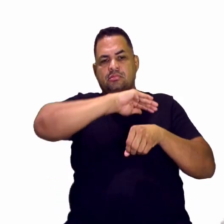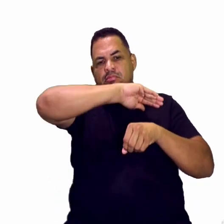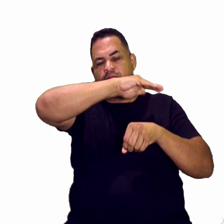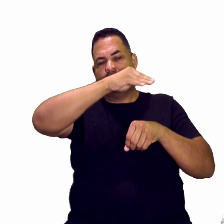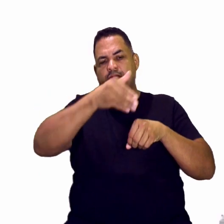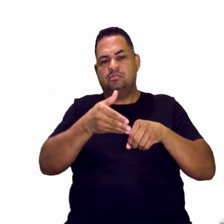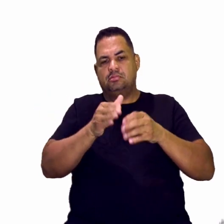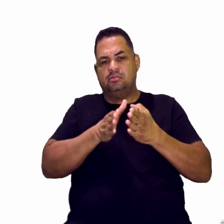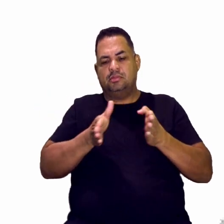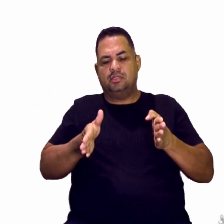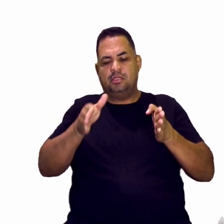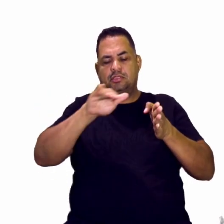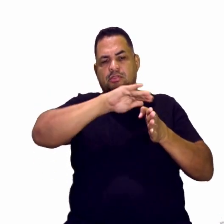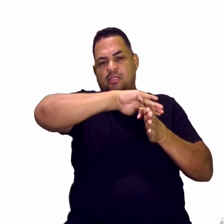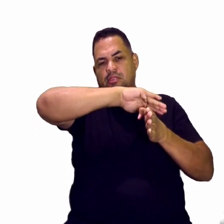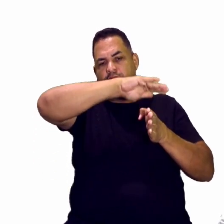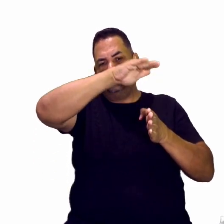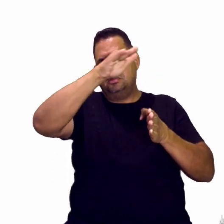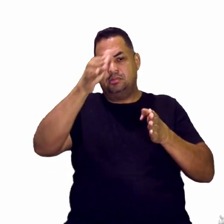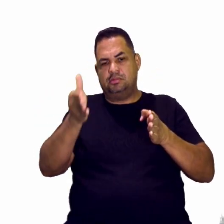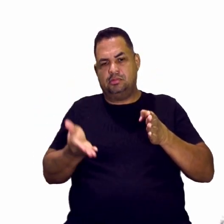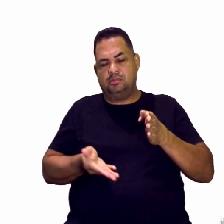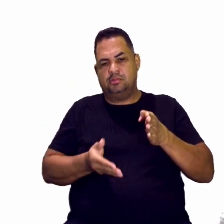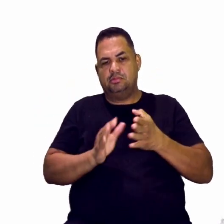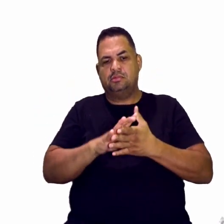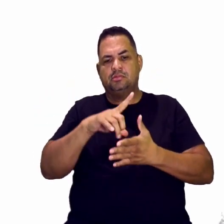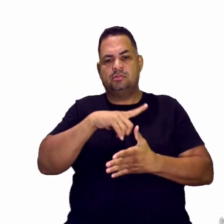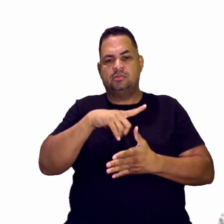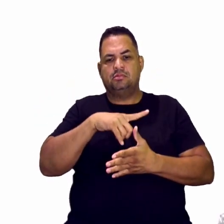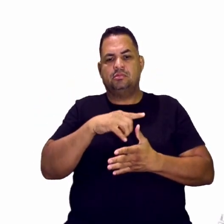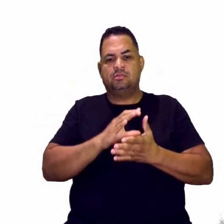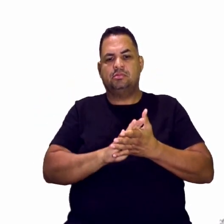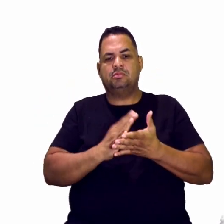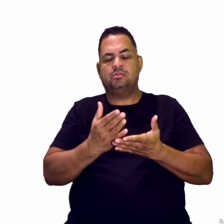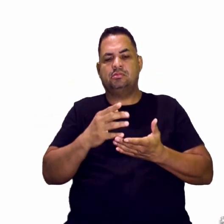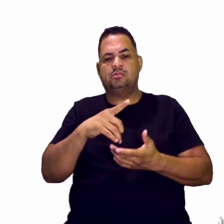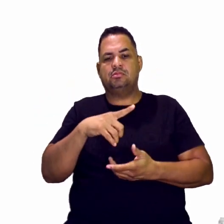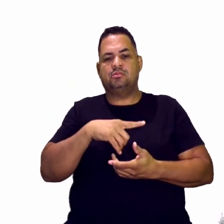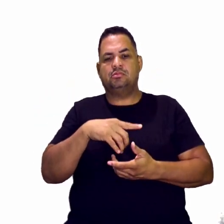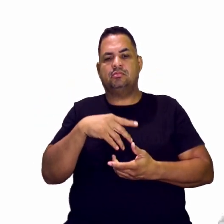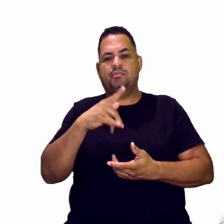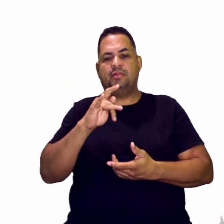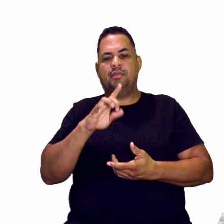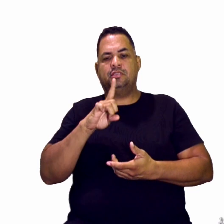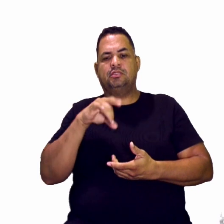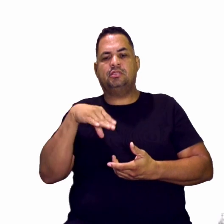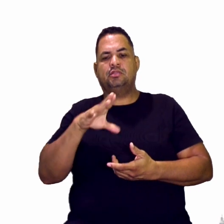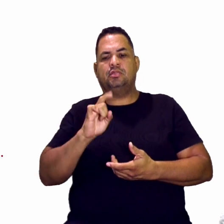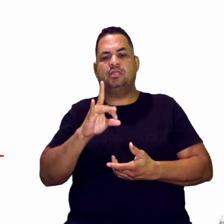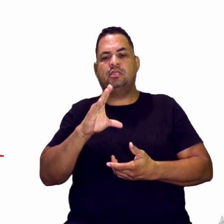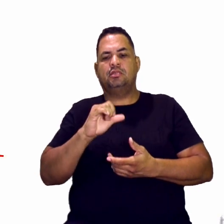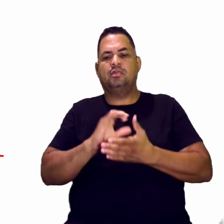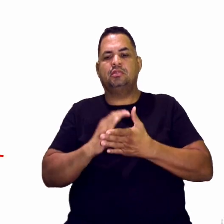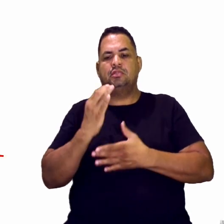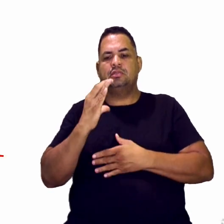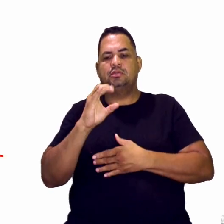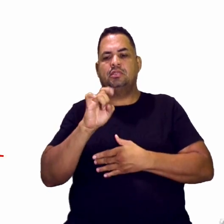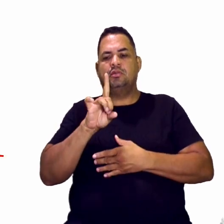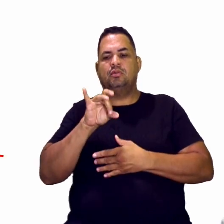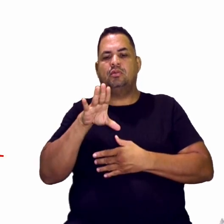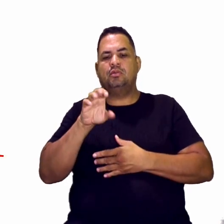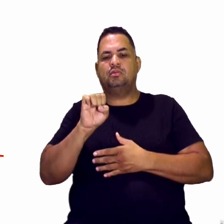externa à membrana plasmática, ela é constituída basicamente por peptidoglicana,